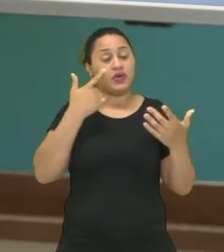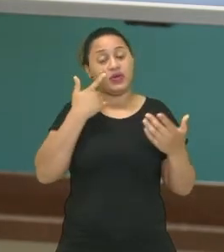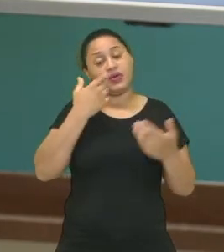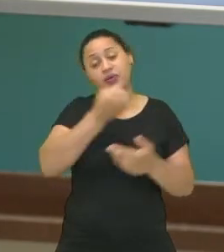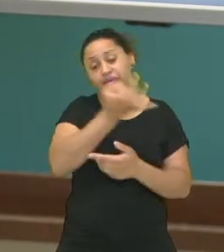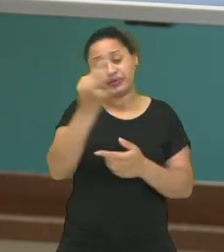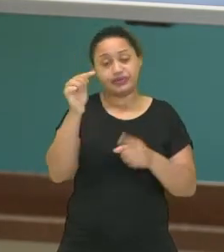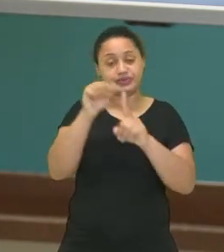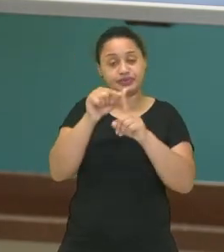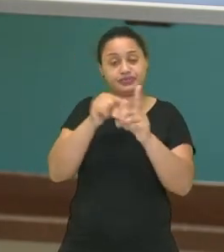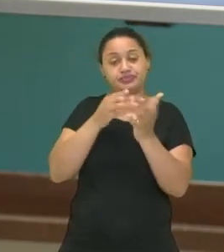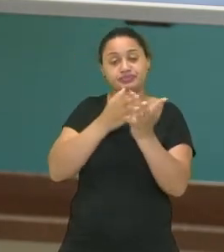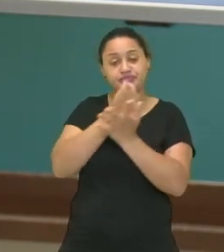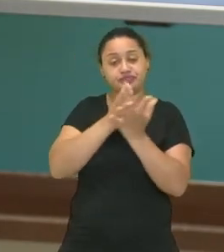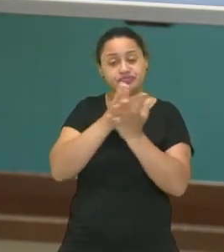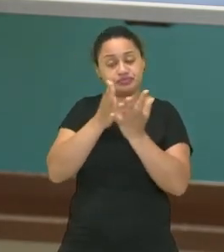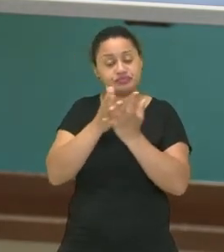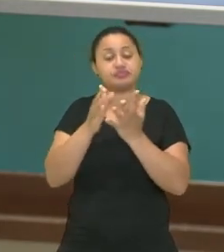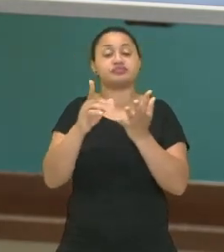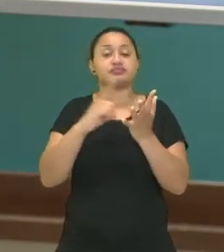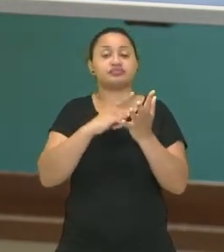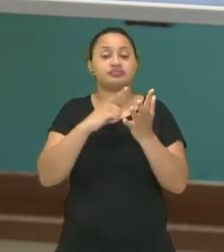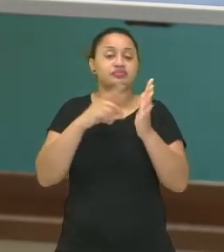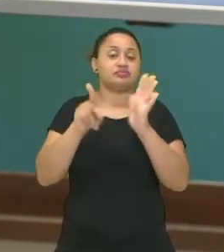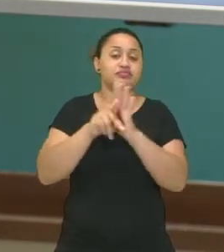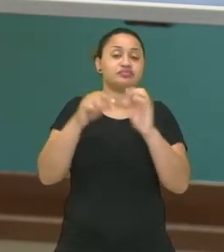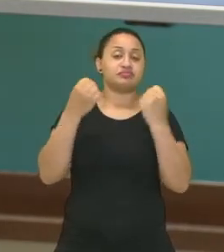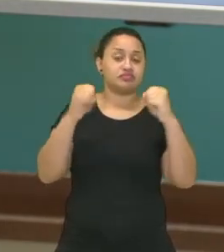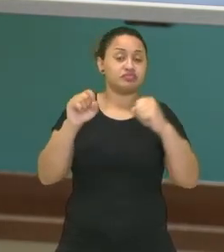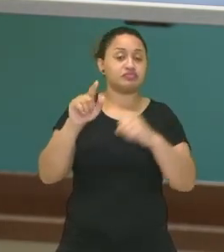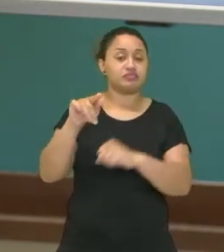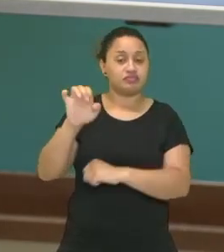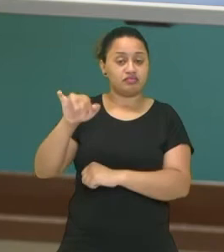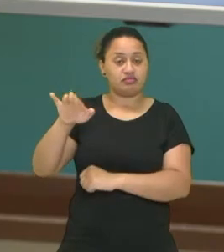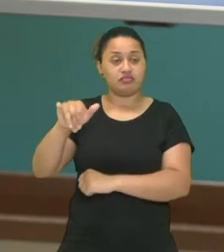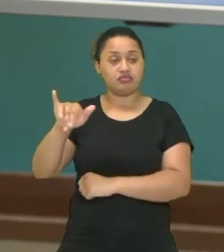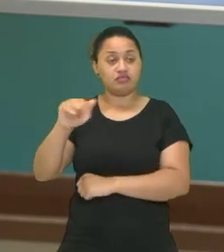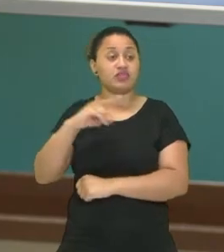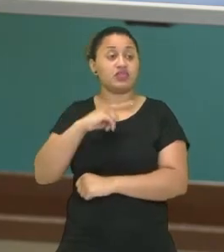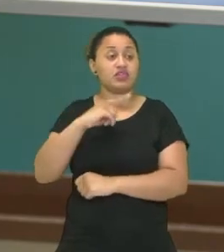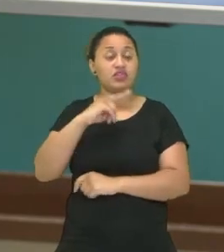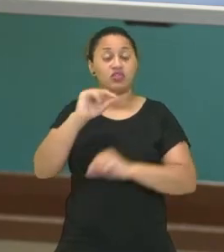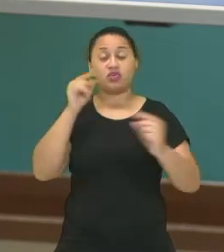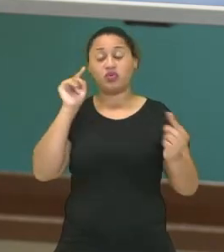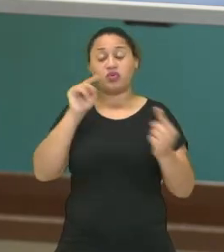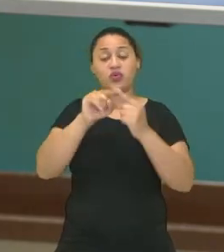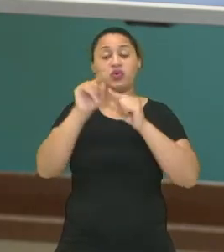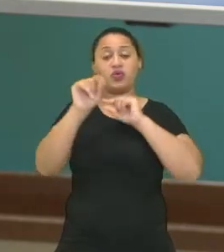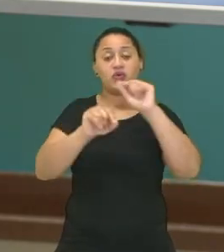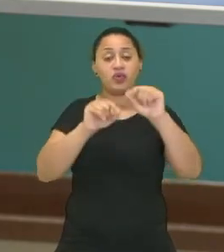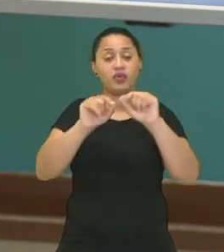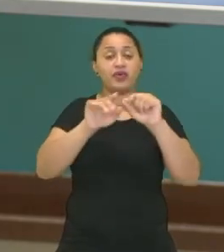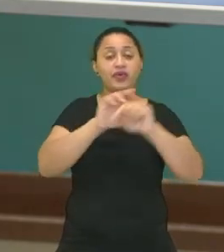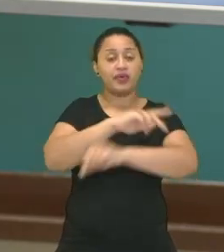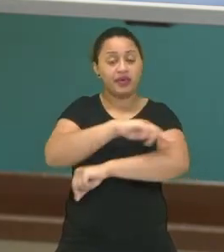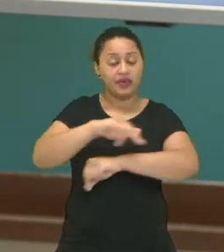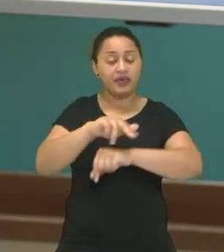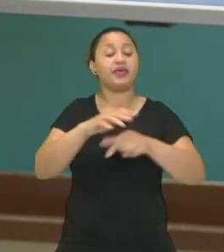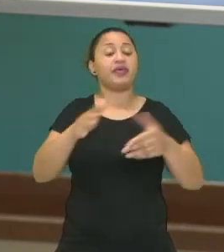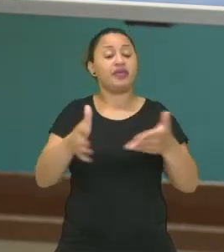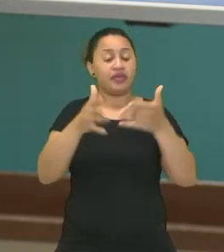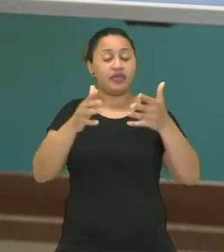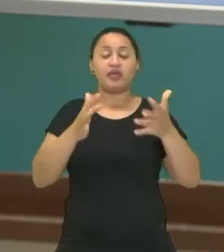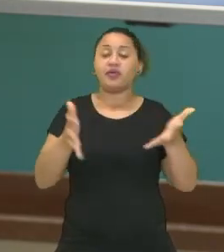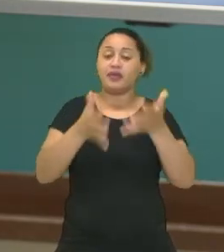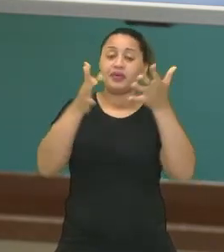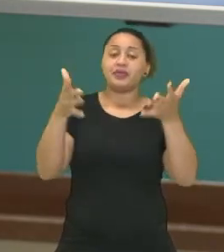vertentes das ginásticas e elas tinham por objetivo regenerar a raça, promover a saúde,